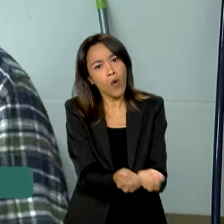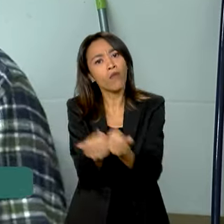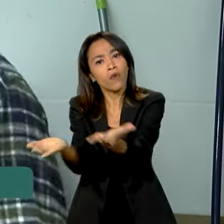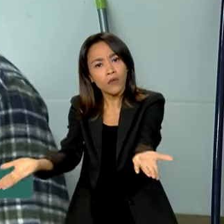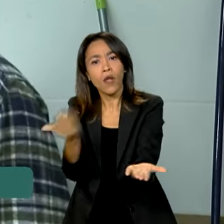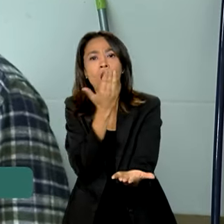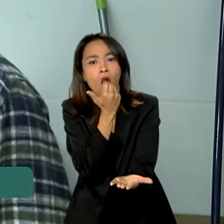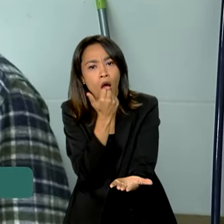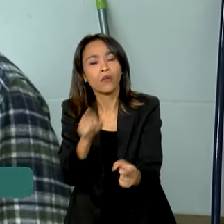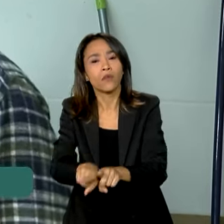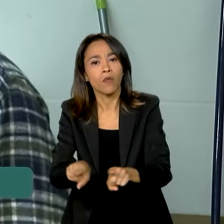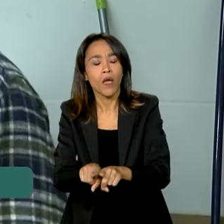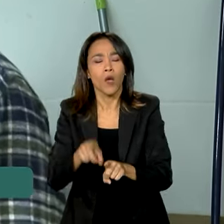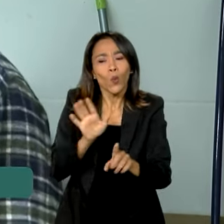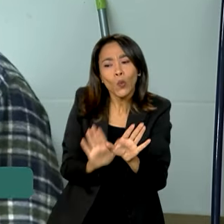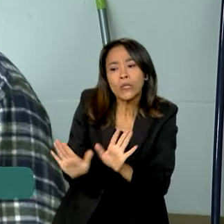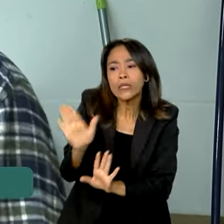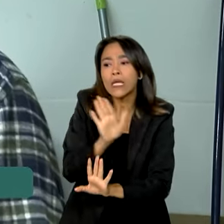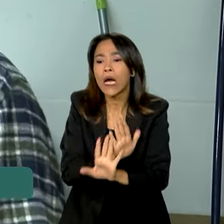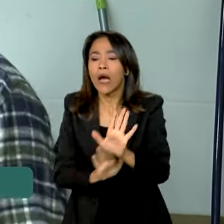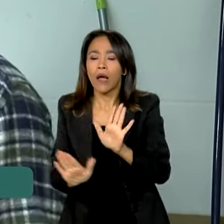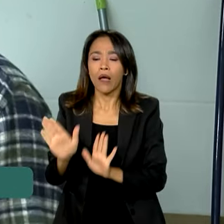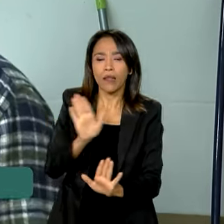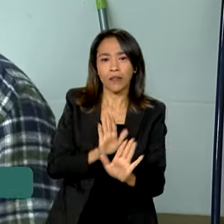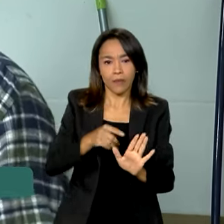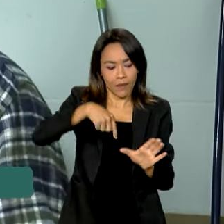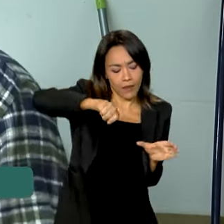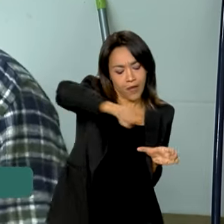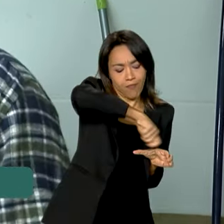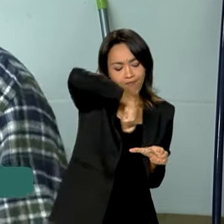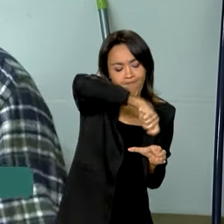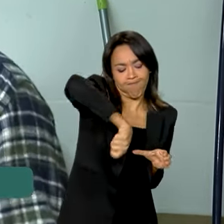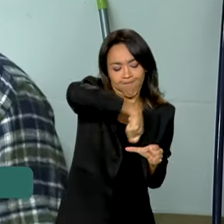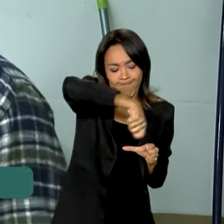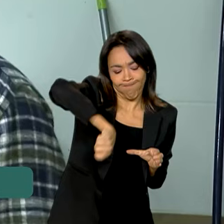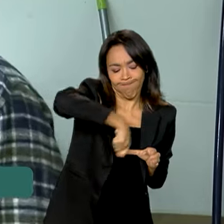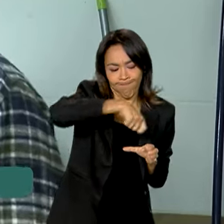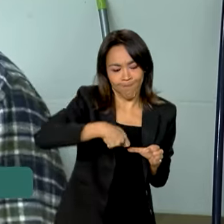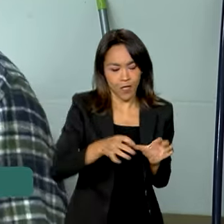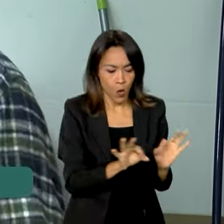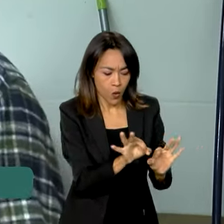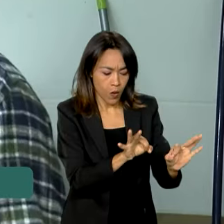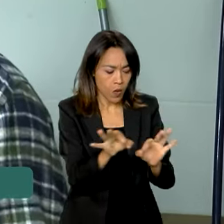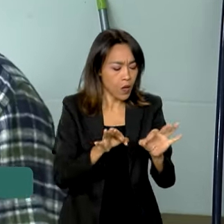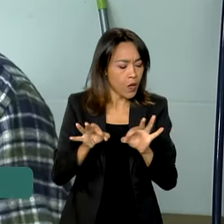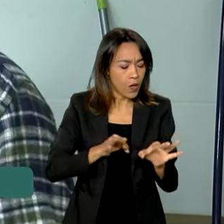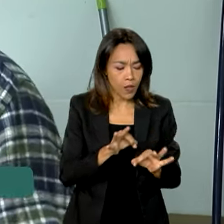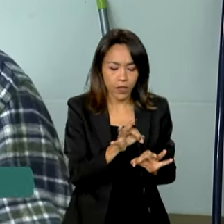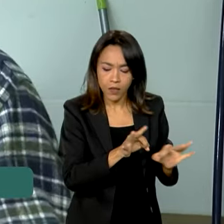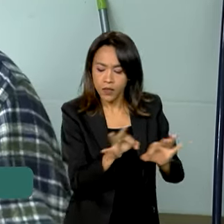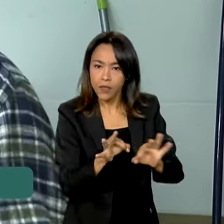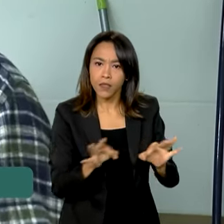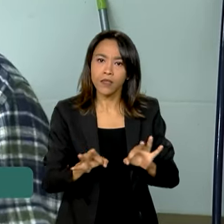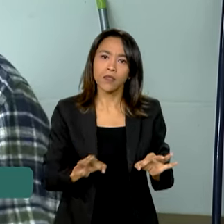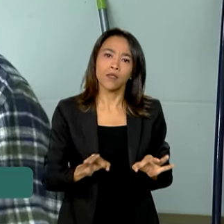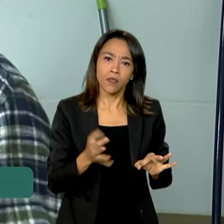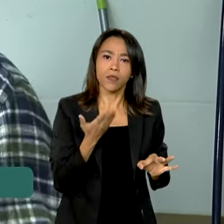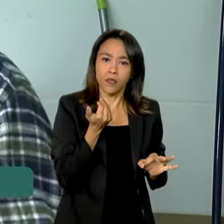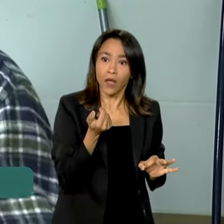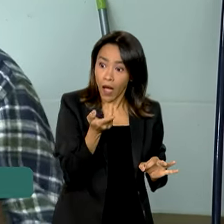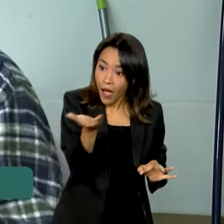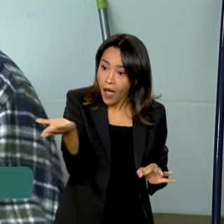também tem todo o cuidado para garantir com que as refeições elas sejam minimamente equilibradas, para que as pessoas que estão tendo,